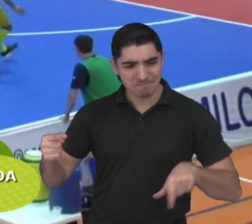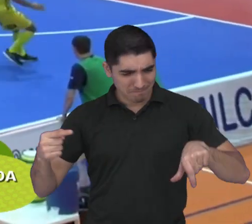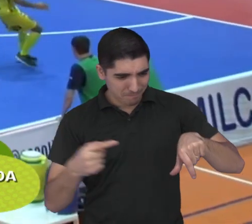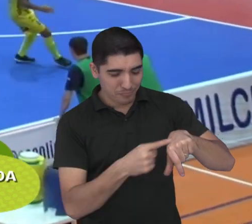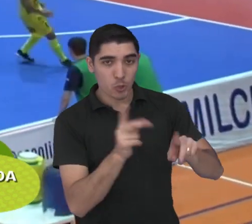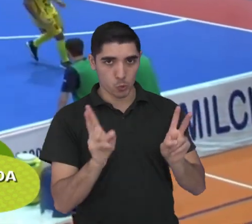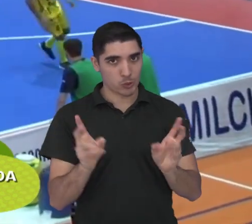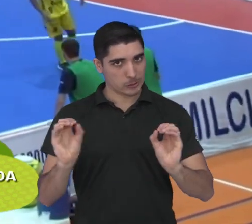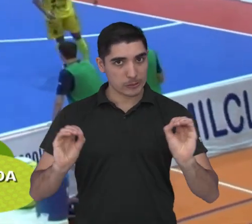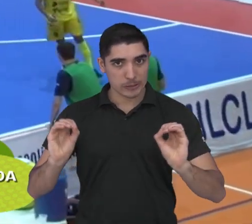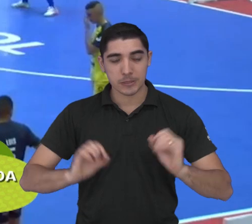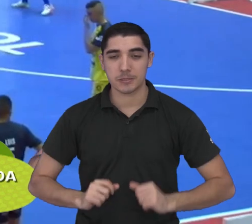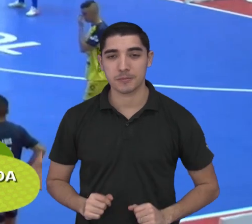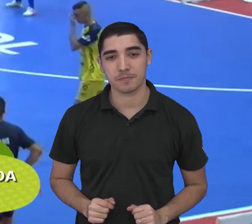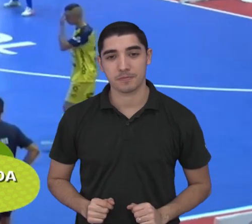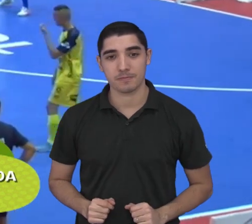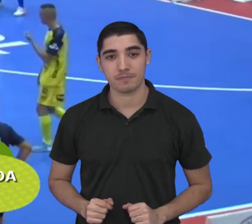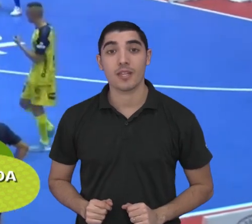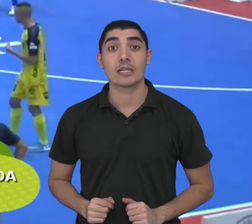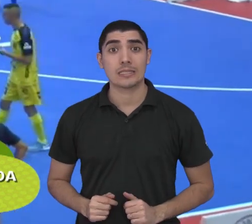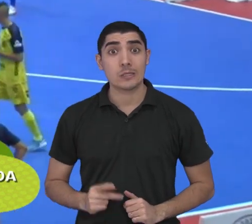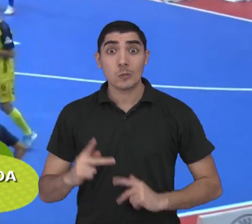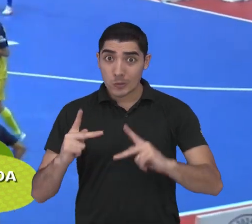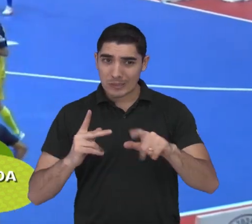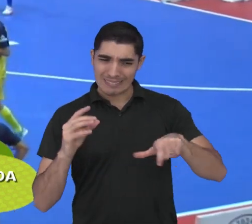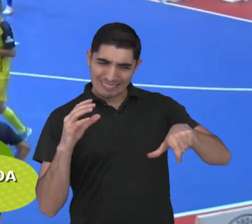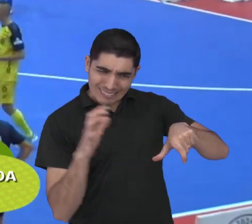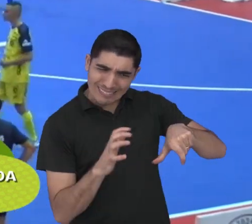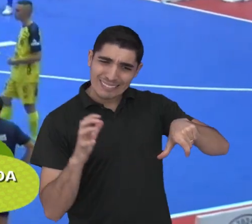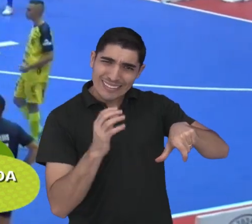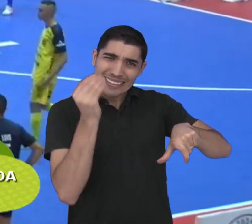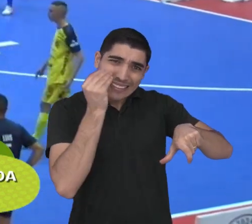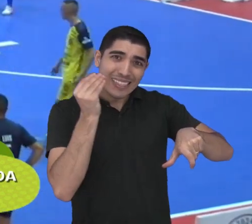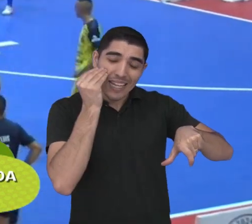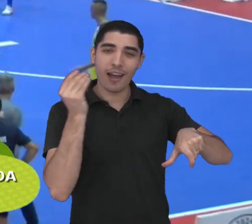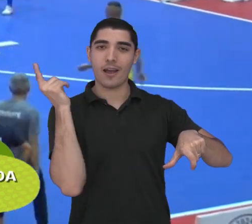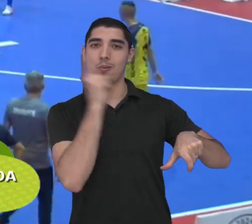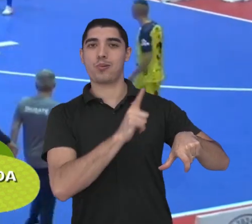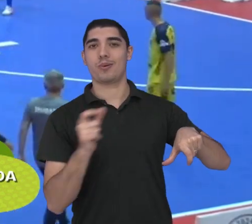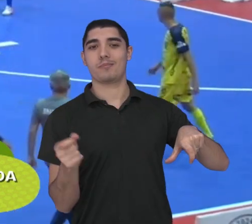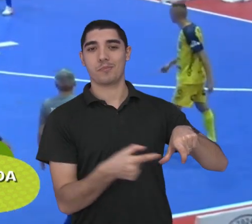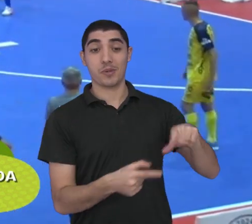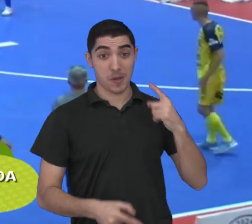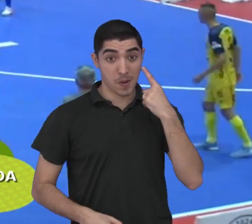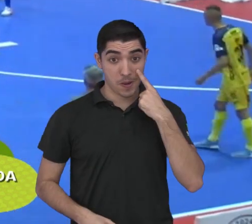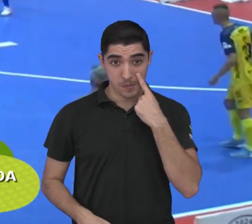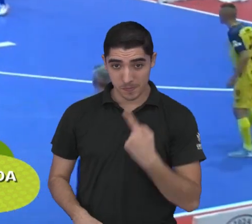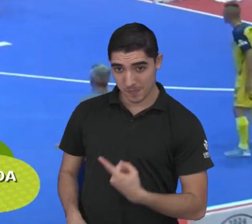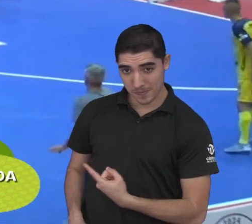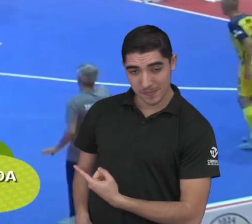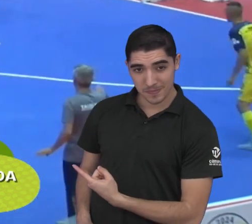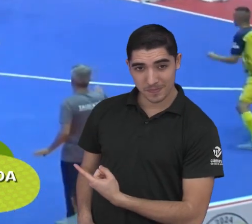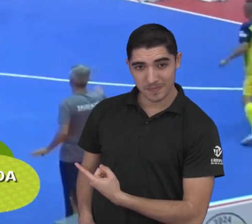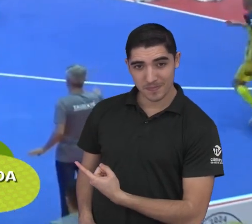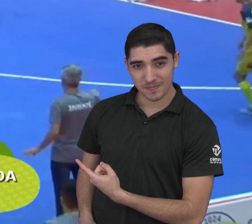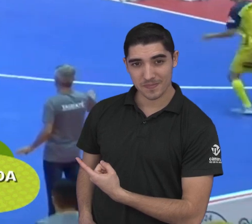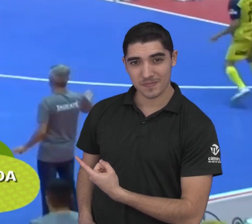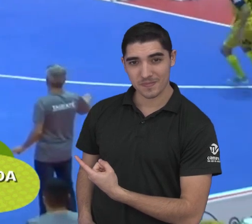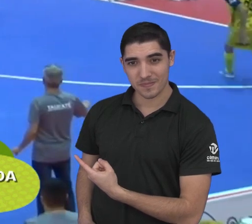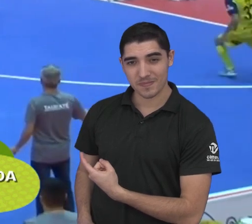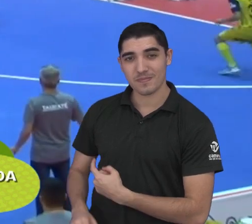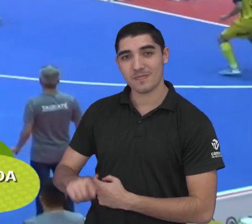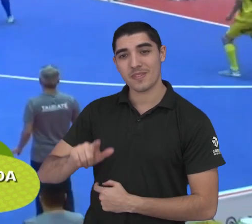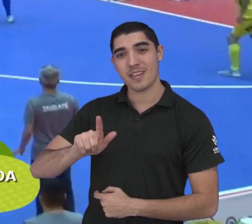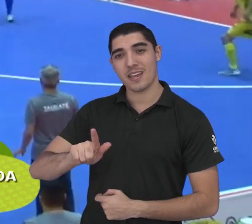segue 0 a 0. E depois de tanto tentar, o São José chegou ao primeiro. Na cobrança de falta, Gustavo rolou e